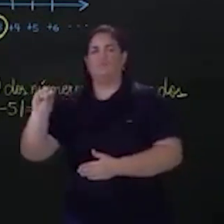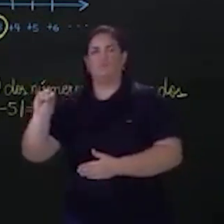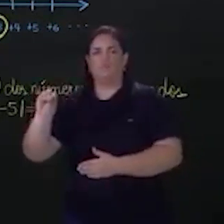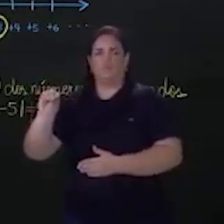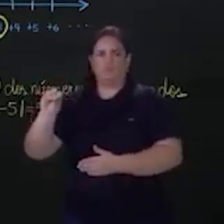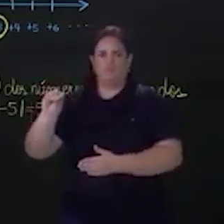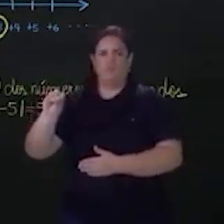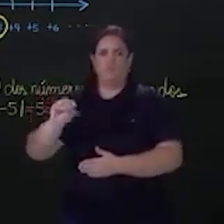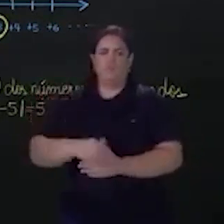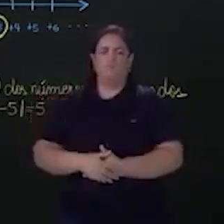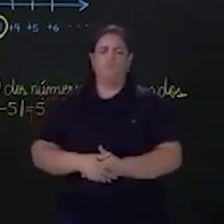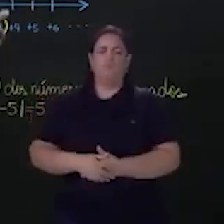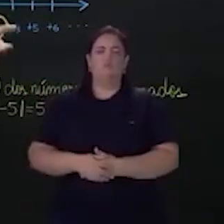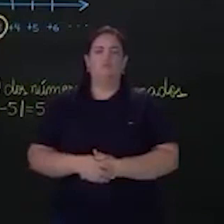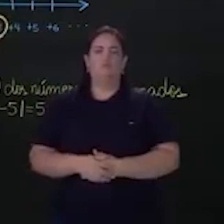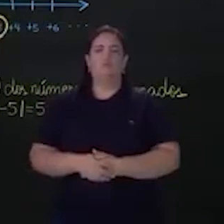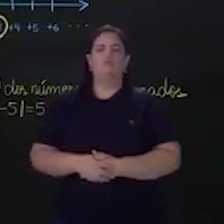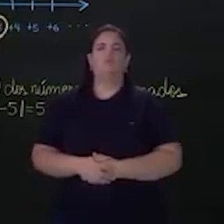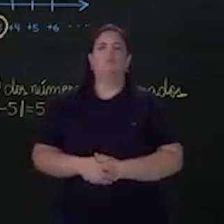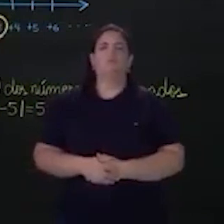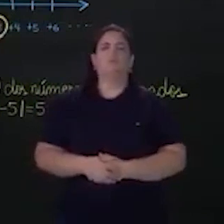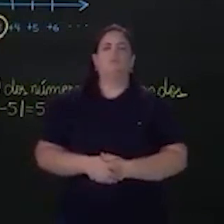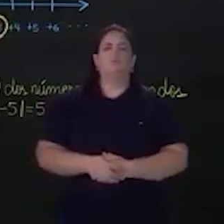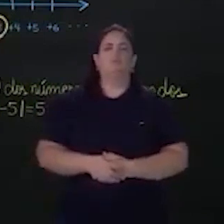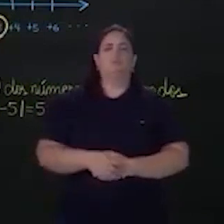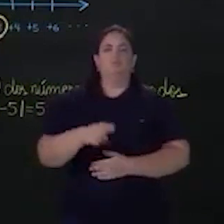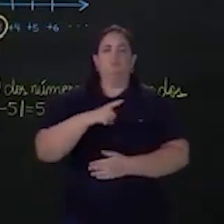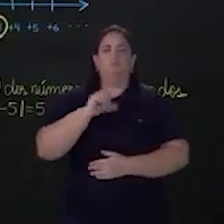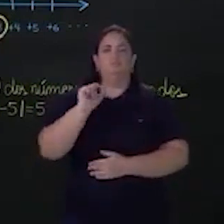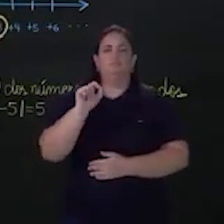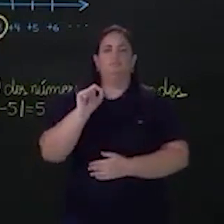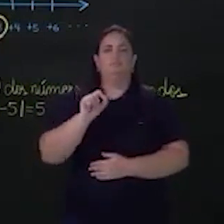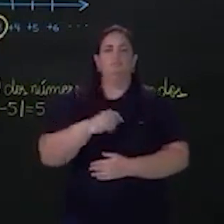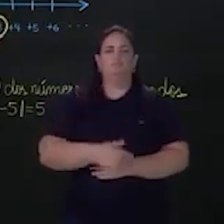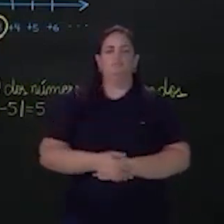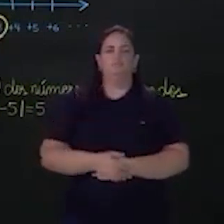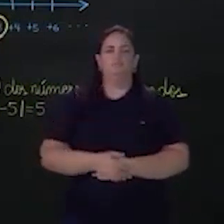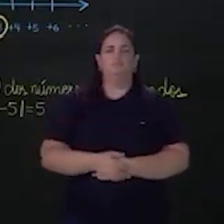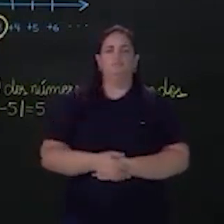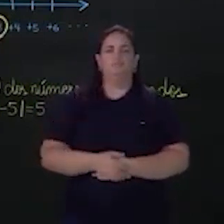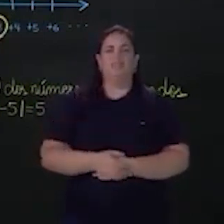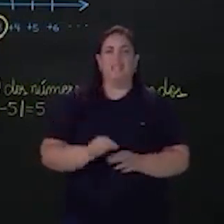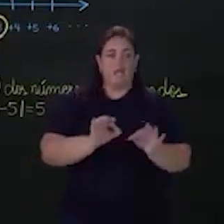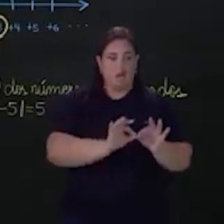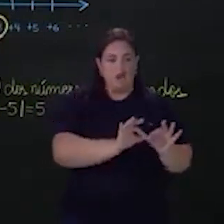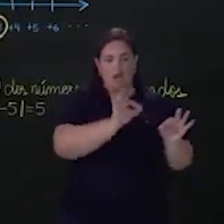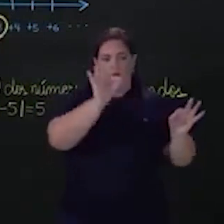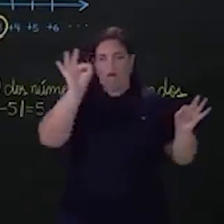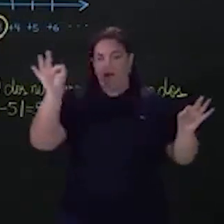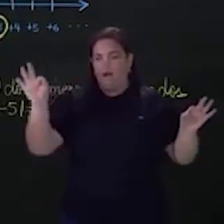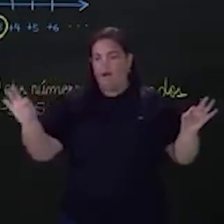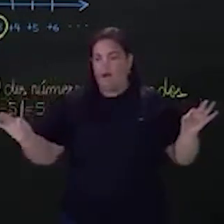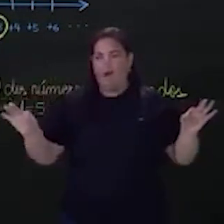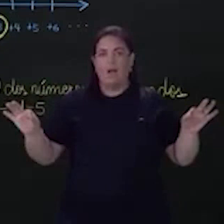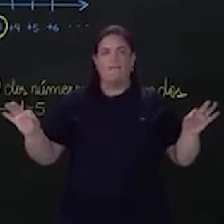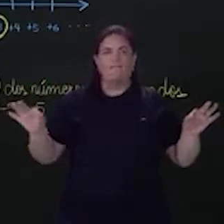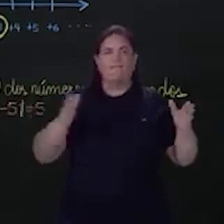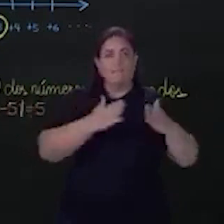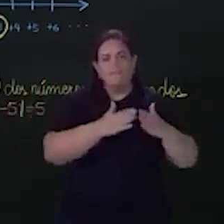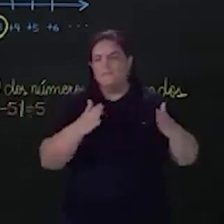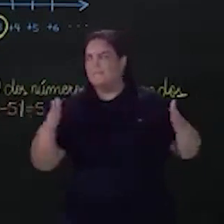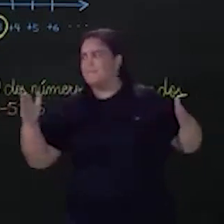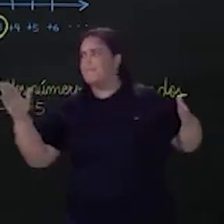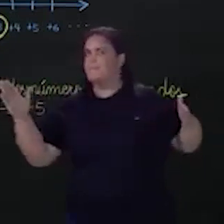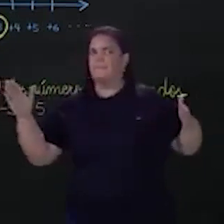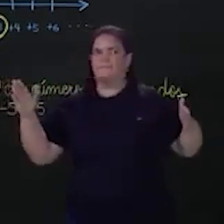valor absoluto, que é a mesma coisa também, tá? Tem por definição, é a maior distância de um número inteiro até